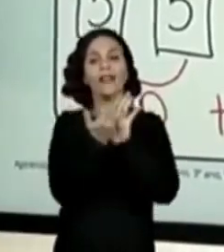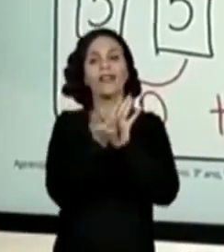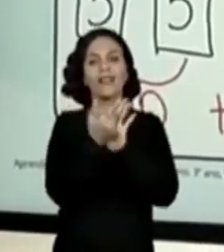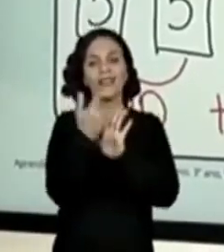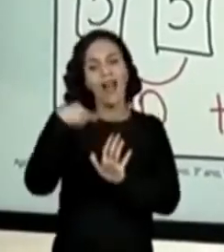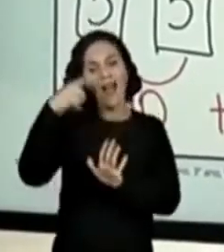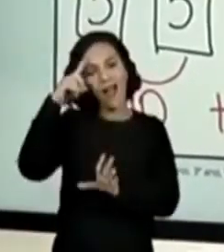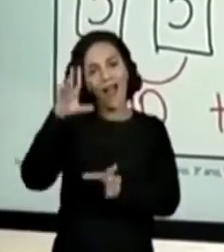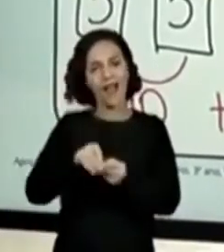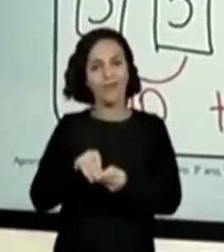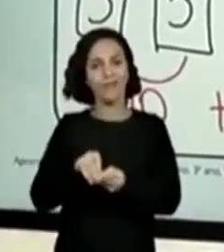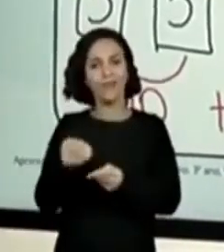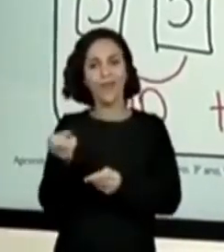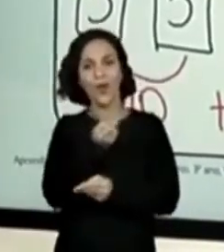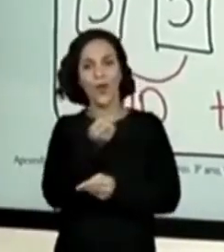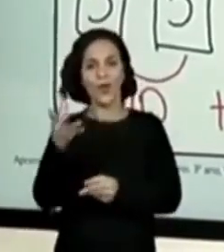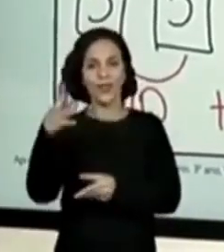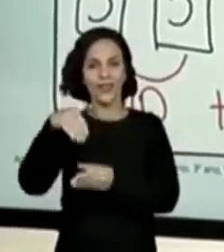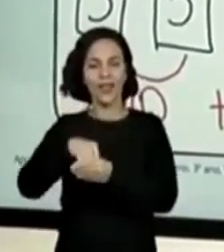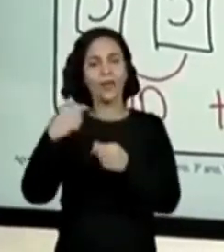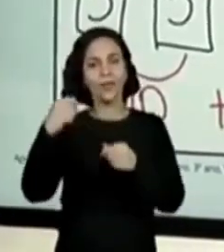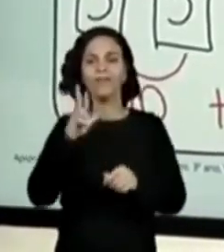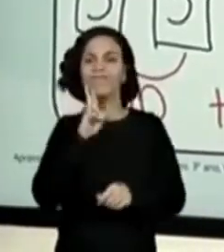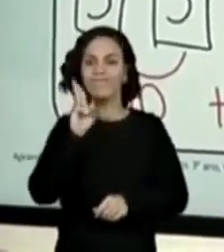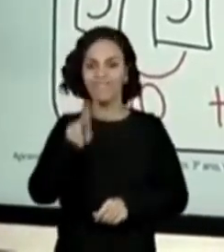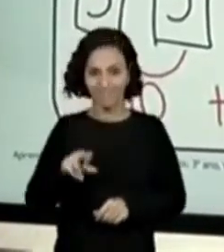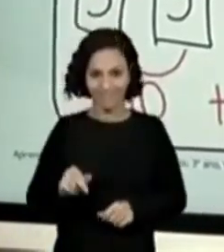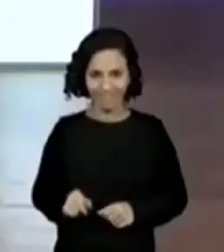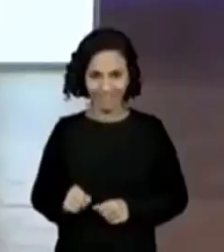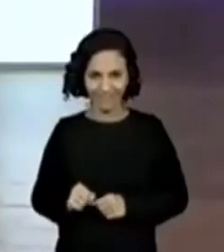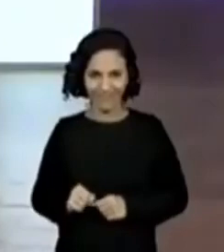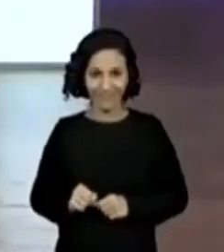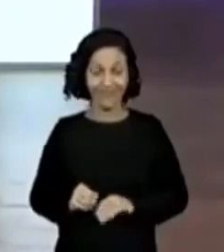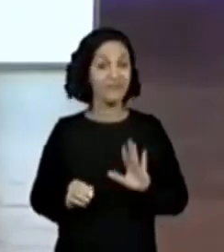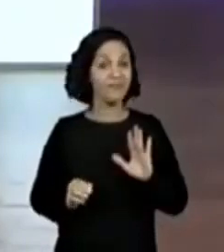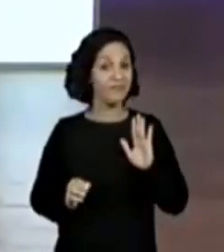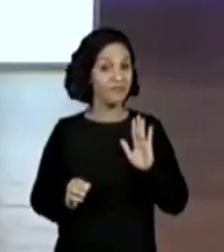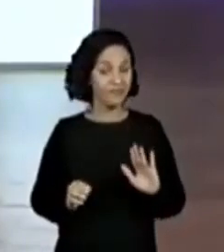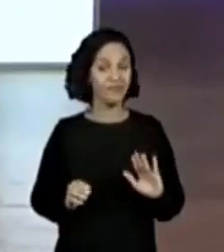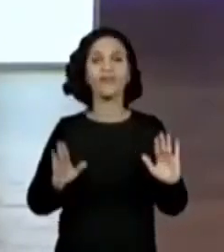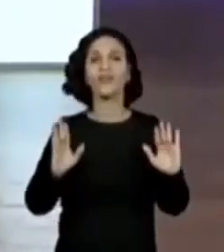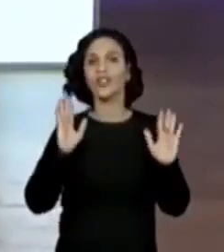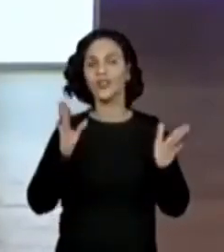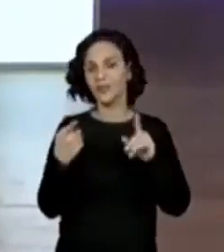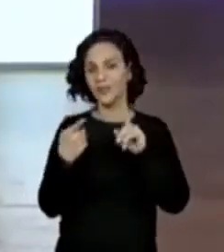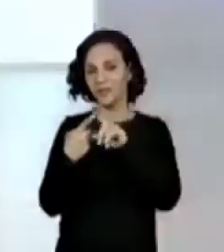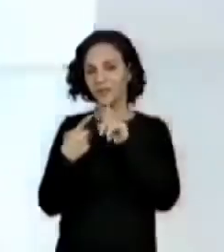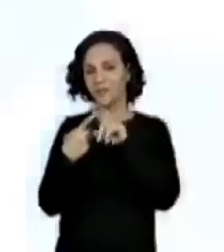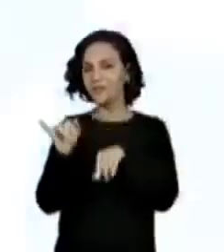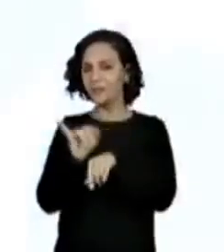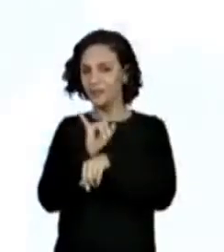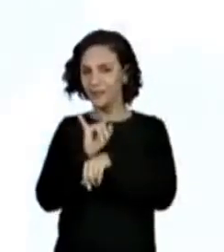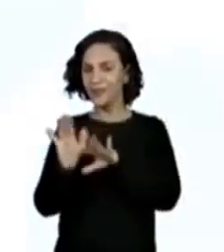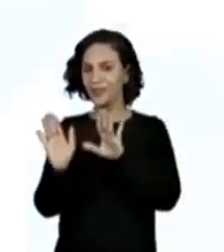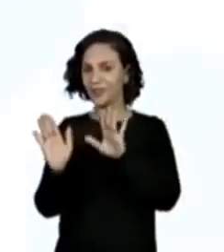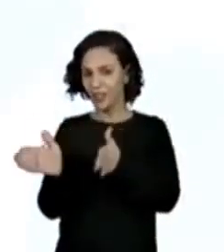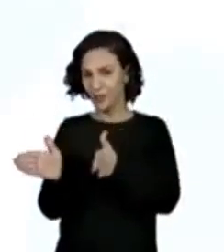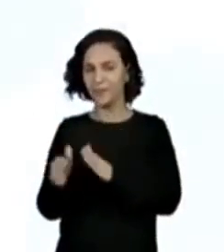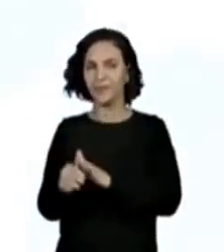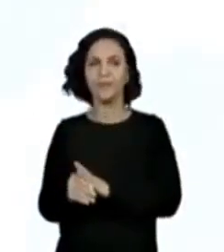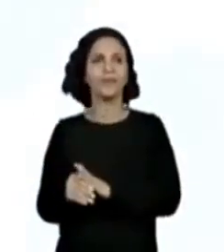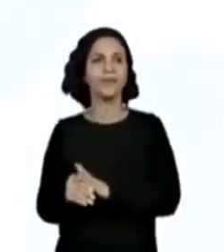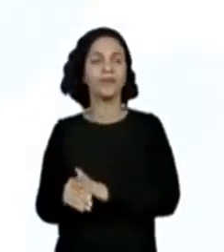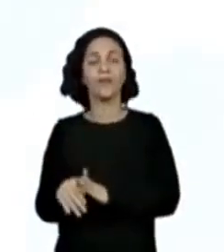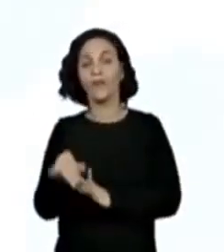que a gente vai precisar resolver na situação. A gente já resolveu com uma estratégia dizendo que